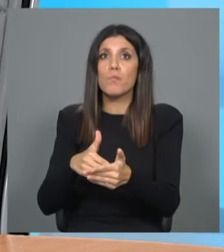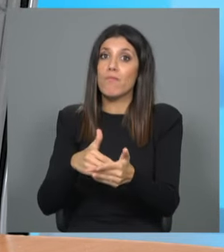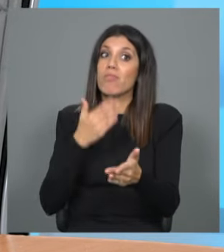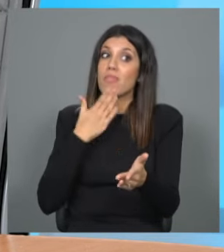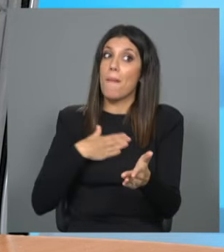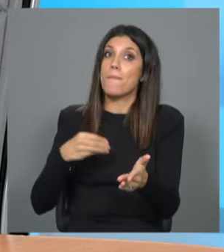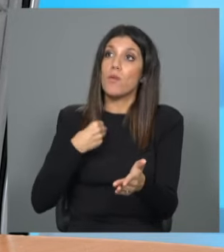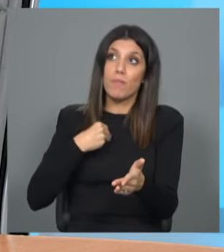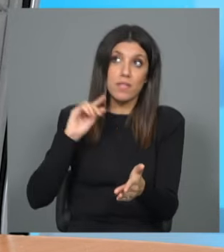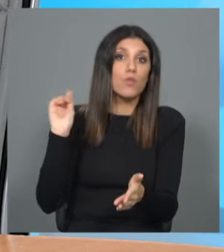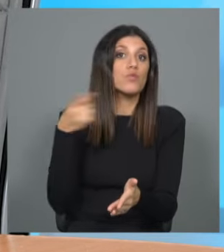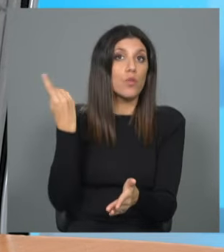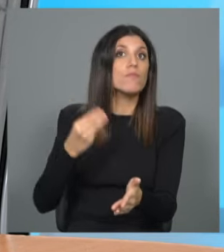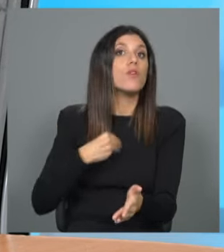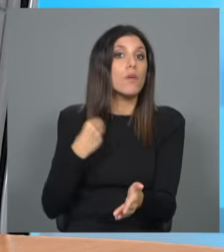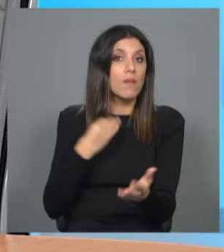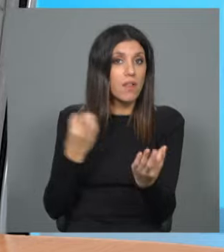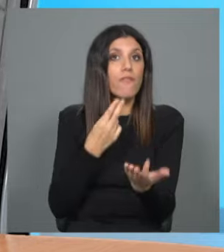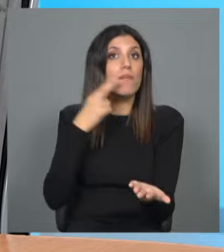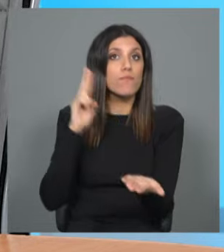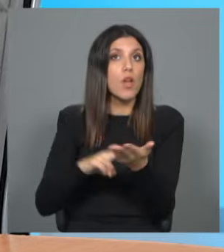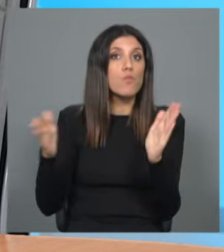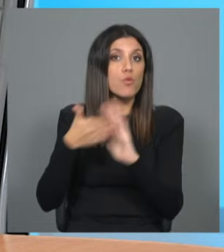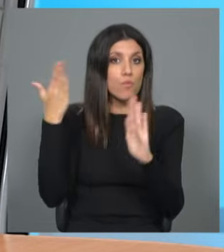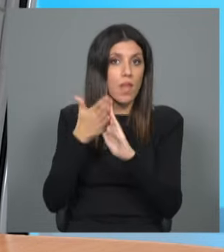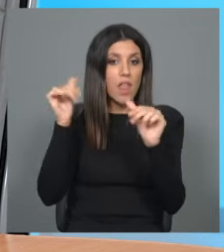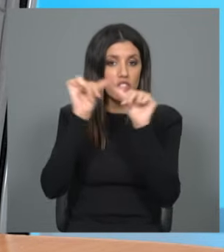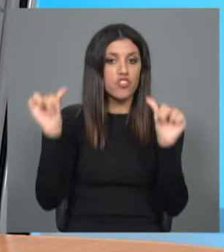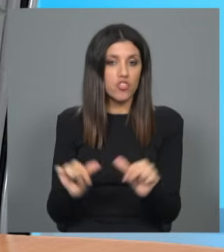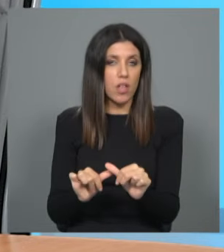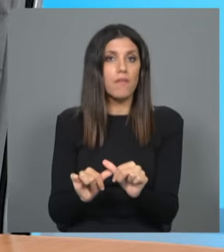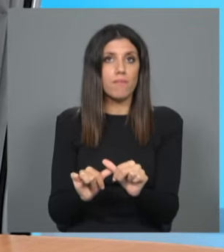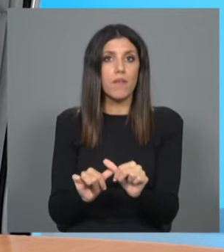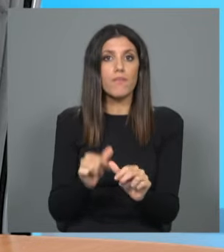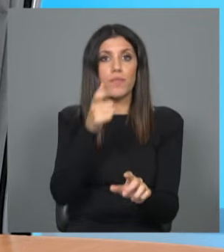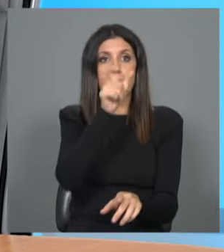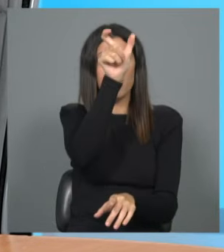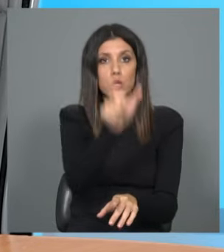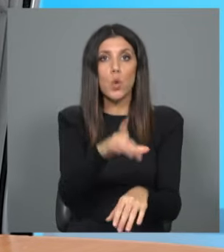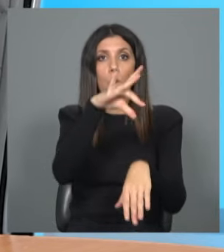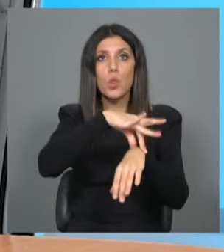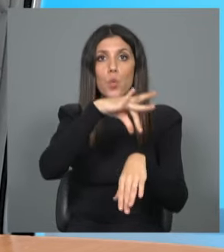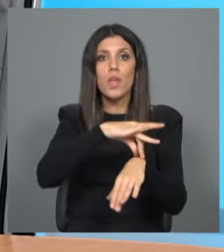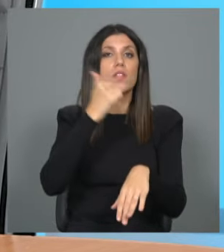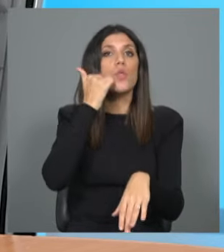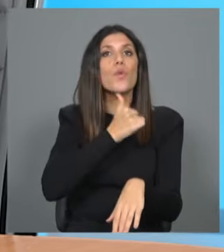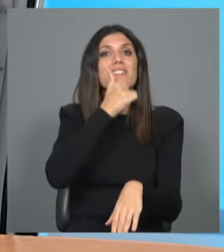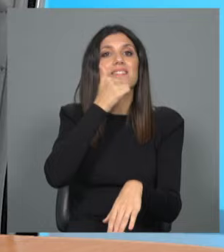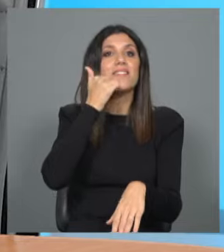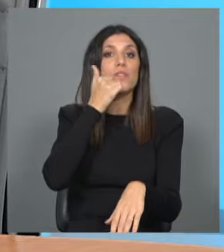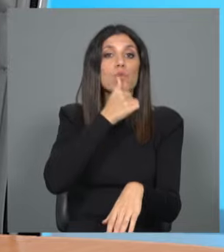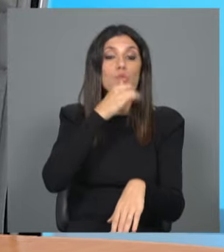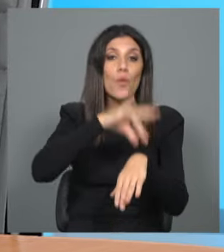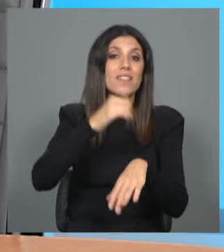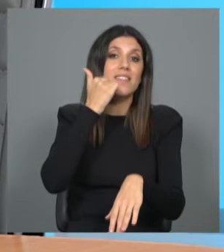preocupar-nos muito, e esta é uma verdadeira preocupação e prioridade para o sistema. Estes doentes que estão numa situação de doença grave e avançada e em